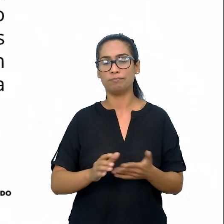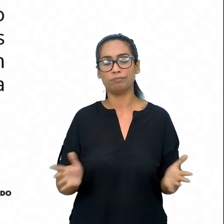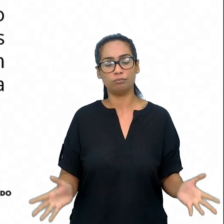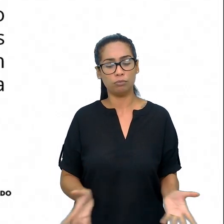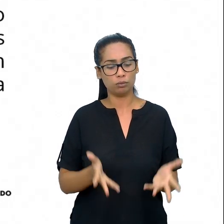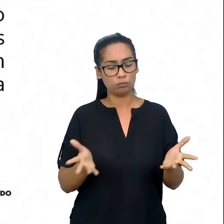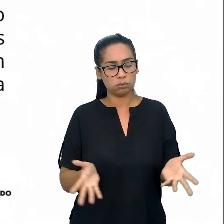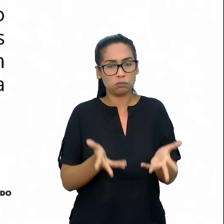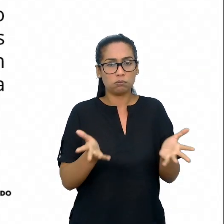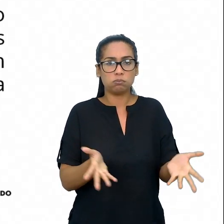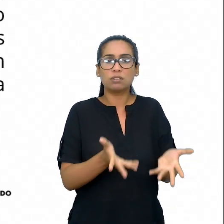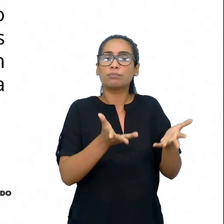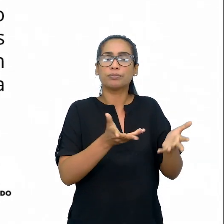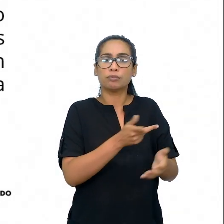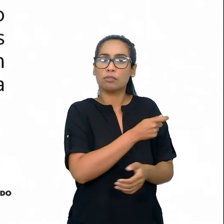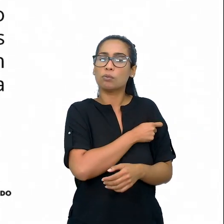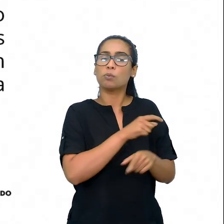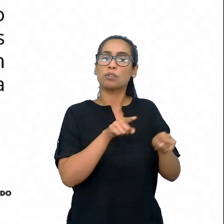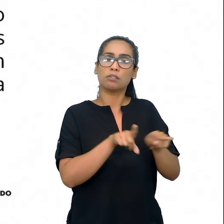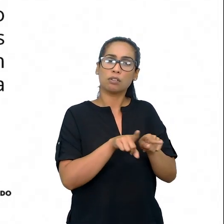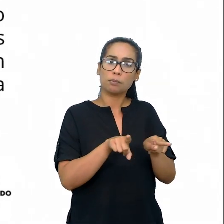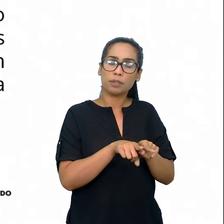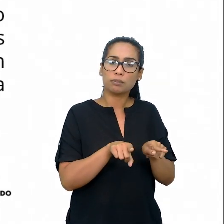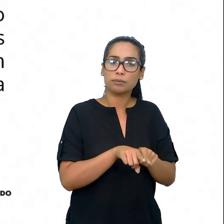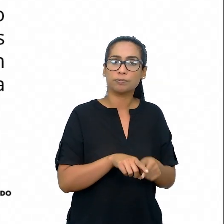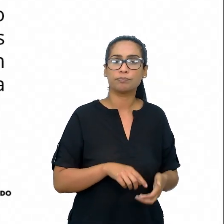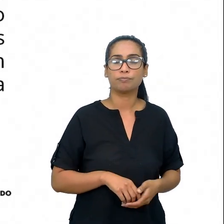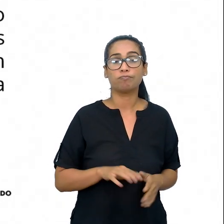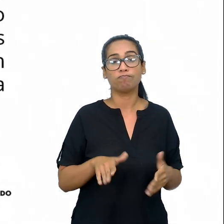nossos estudantes, e isso é um dos trechos